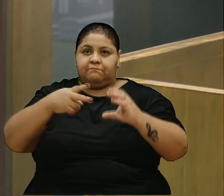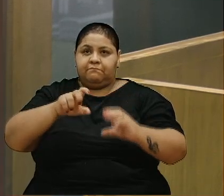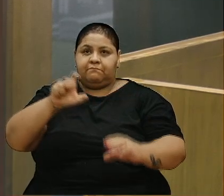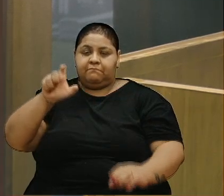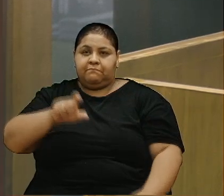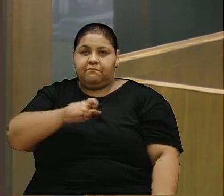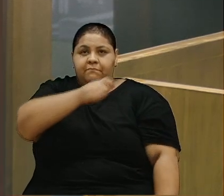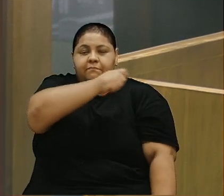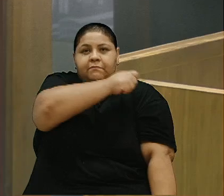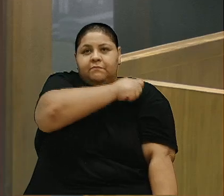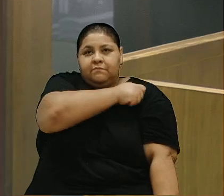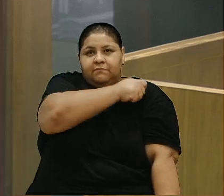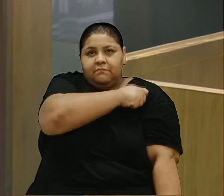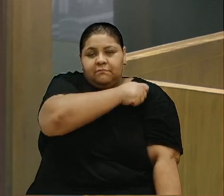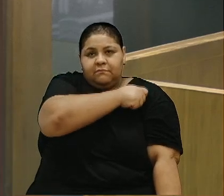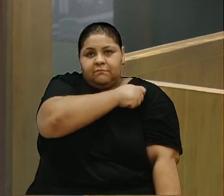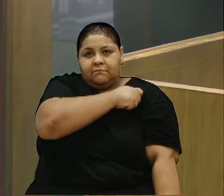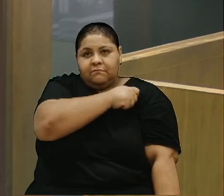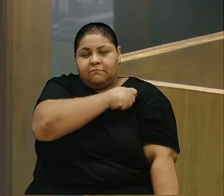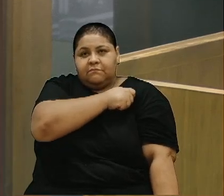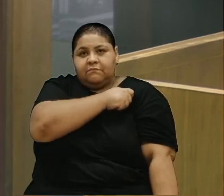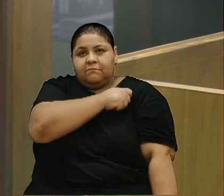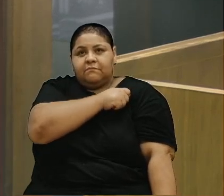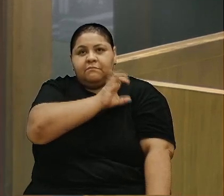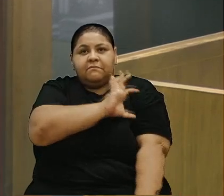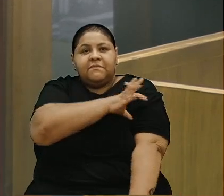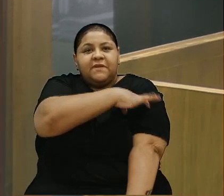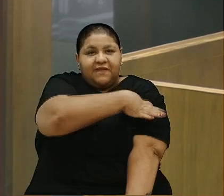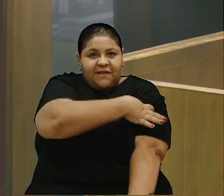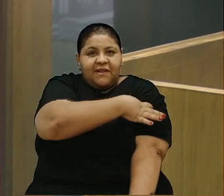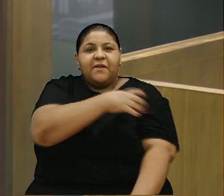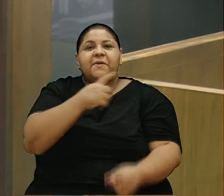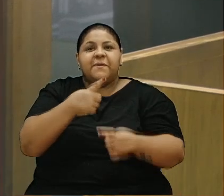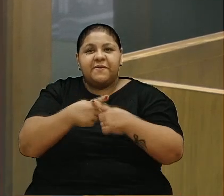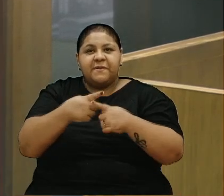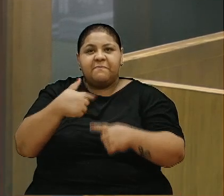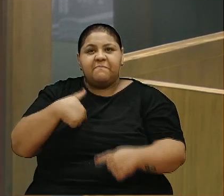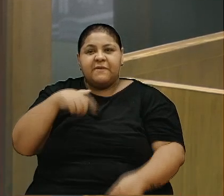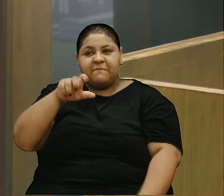ex-aluno, e o Ramon, também meu ex-aluno.